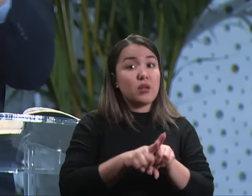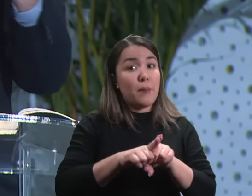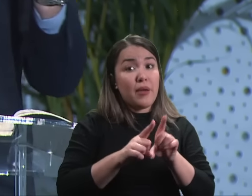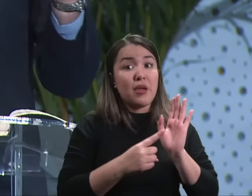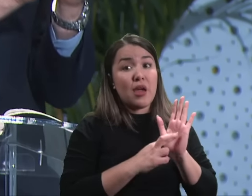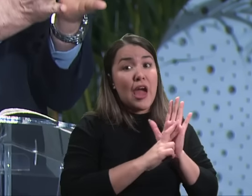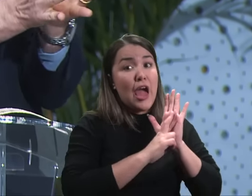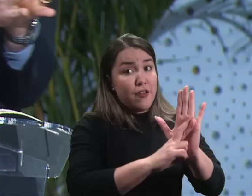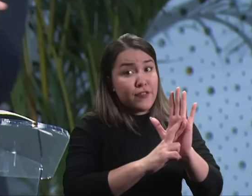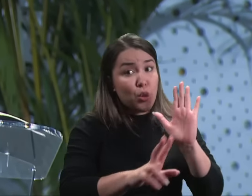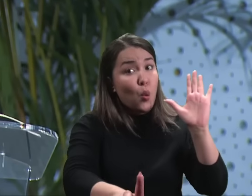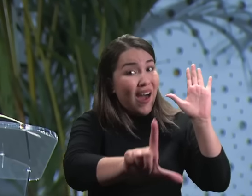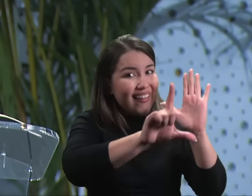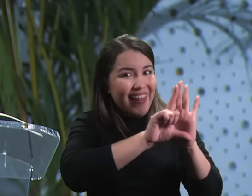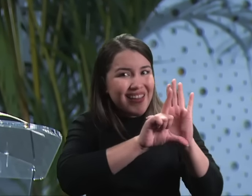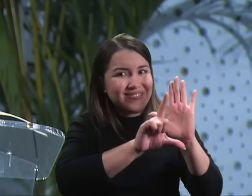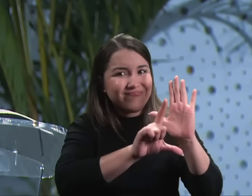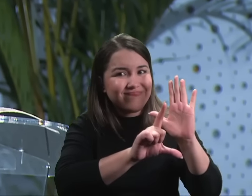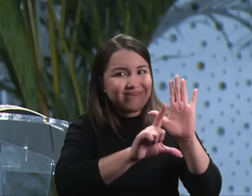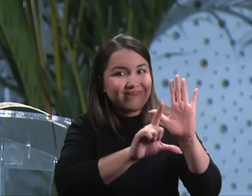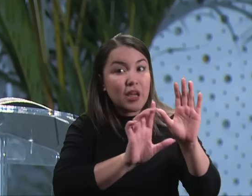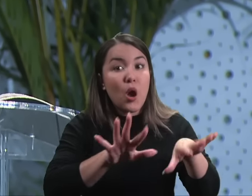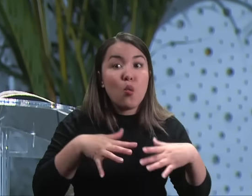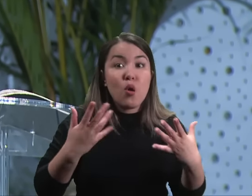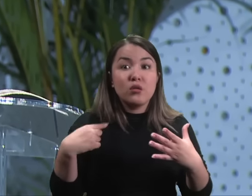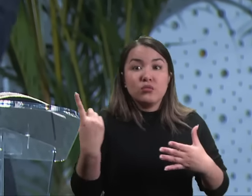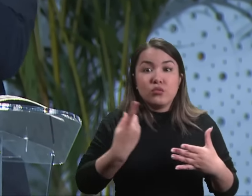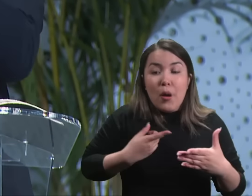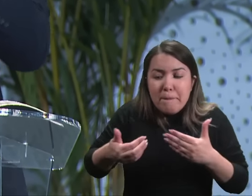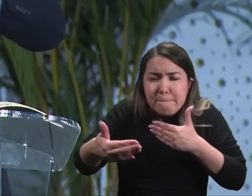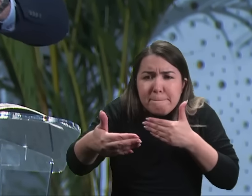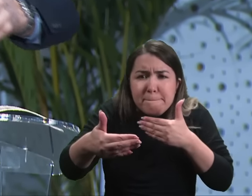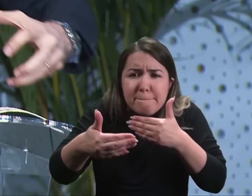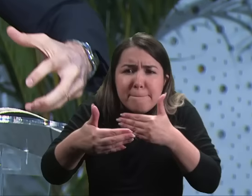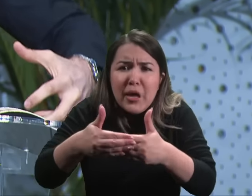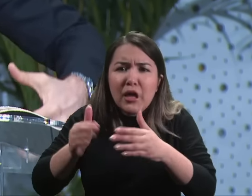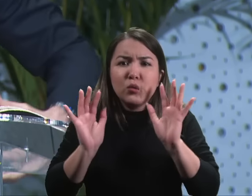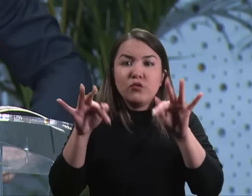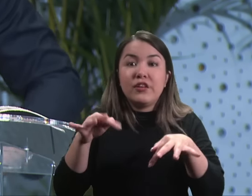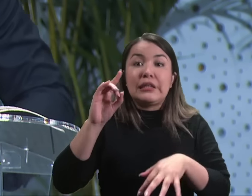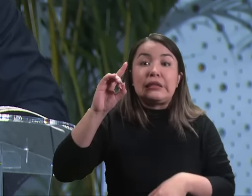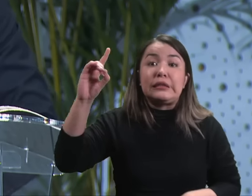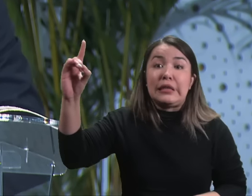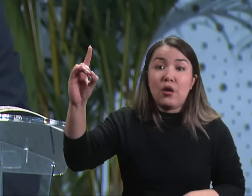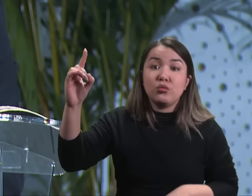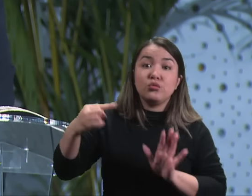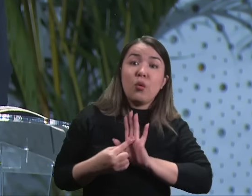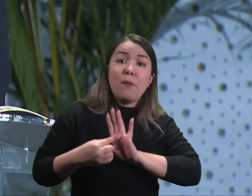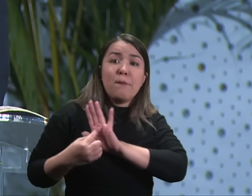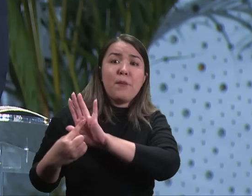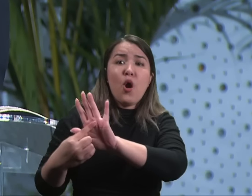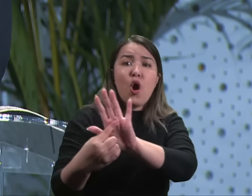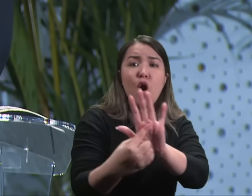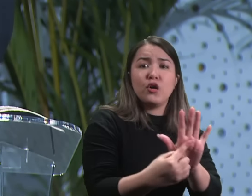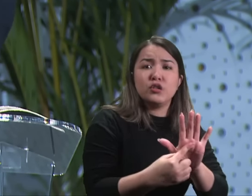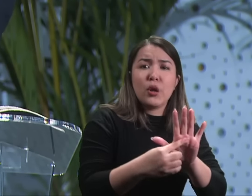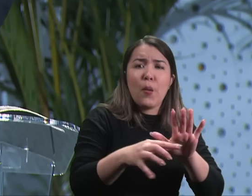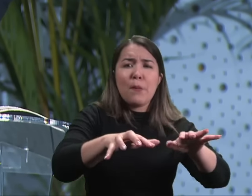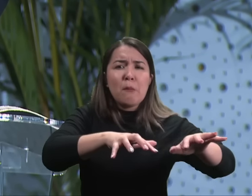quando nós chegamos no início do tempo do fim Deus agora vem através desse